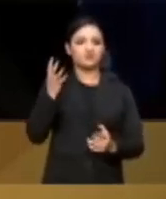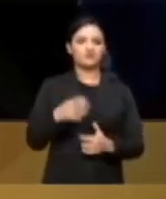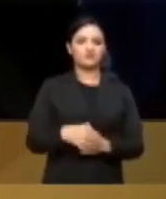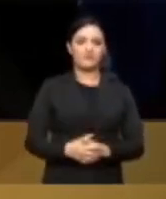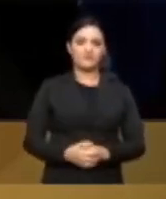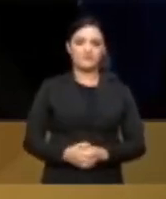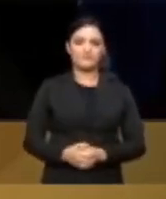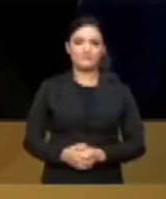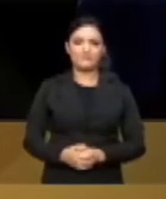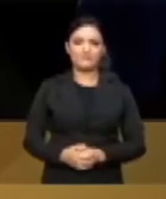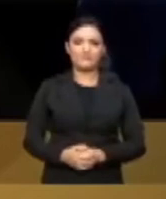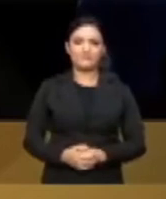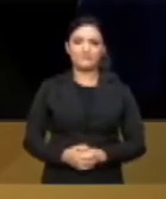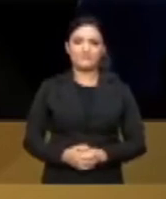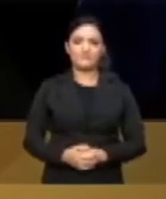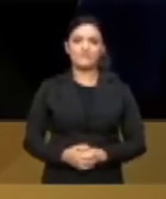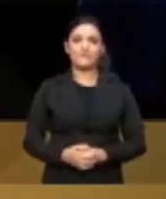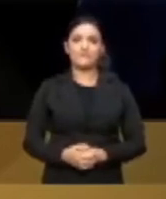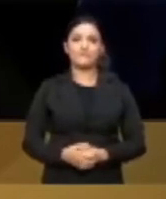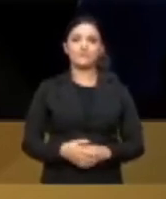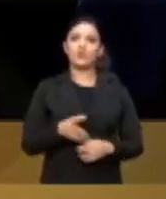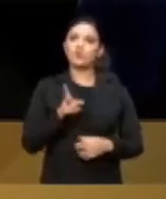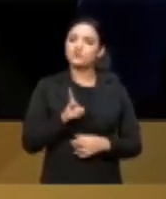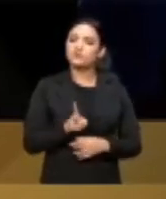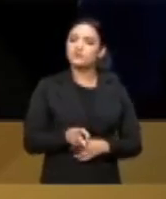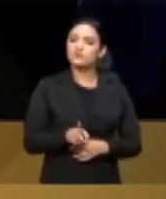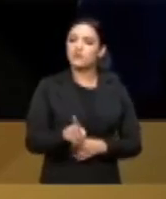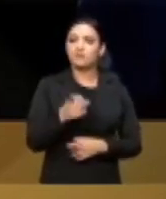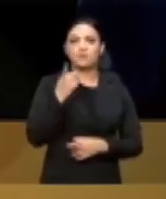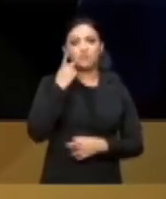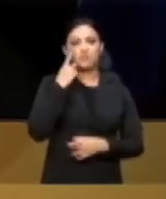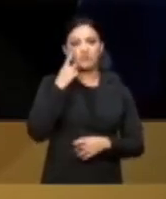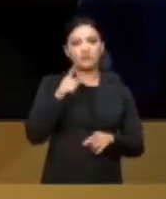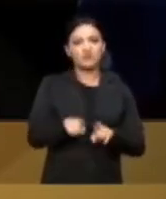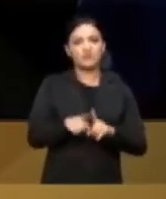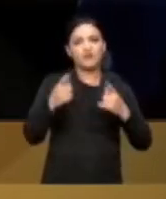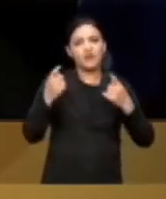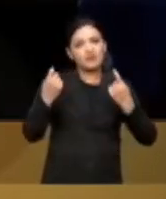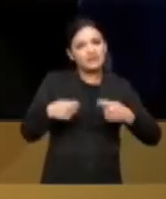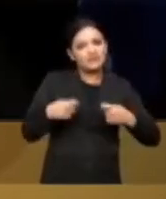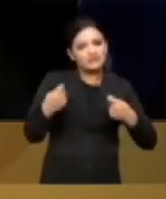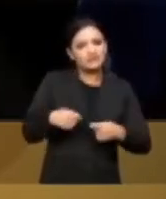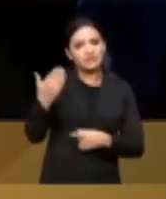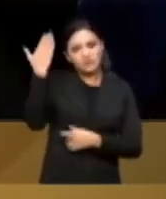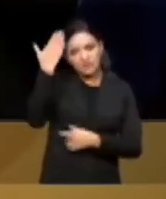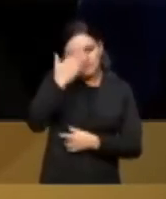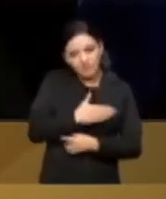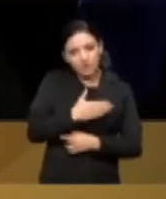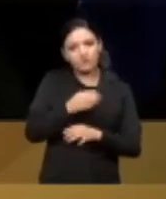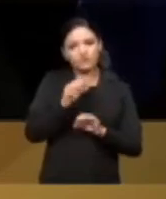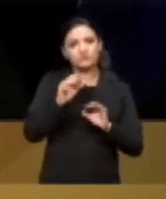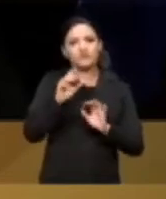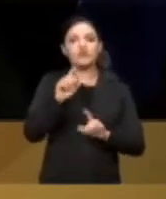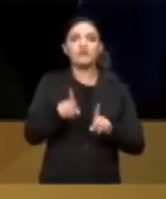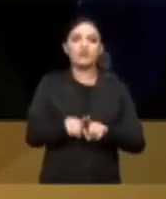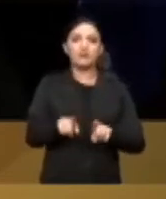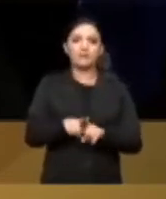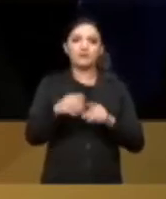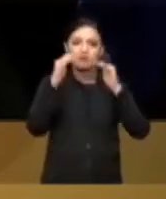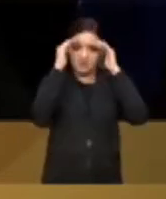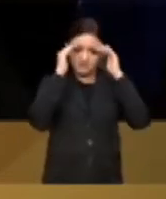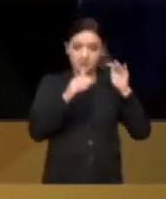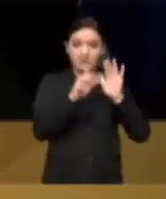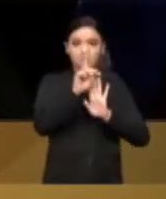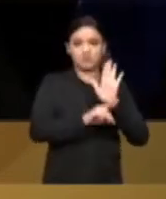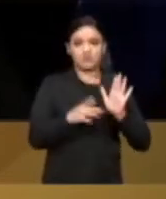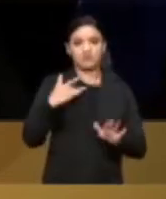à realidade do Estado, sempre tendo em consideração a necessidade da materialização do direito à saúde.